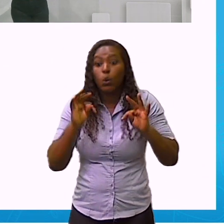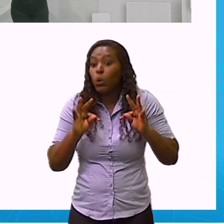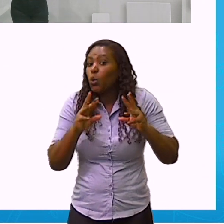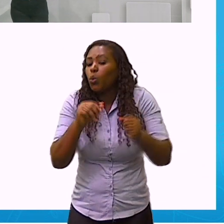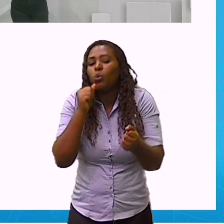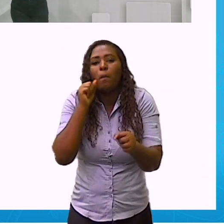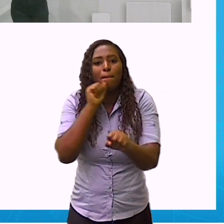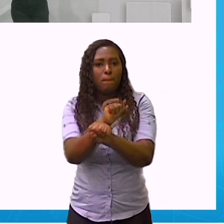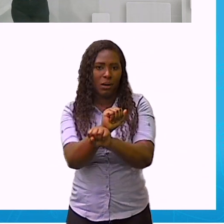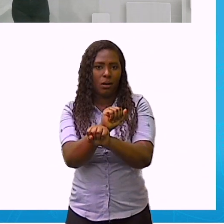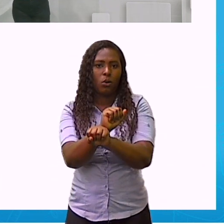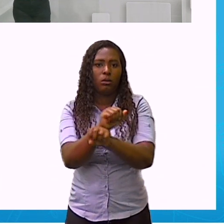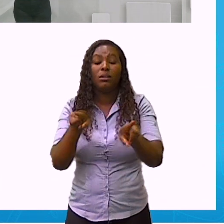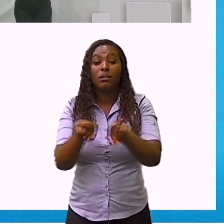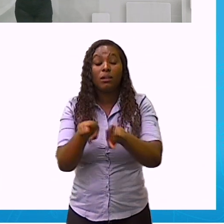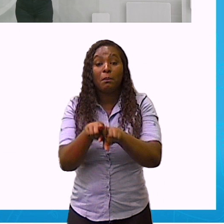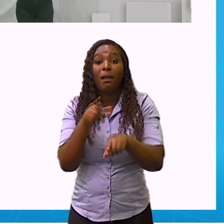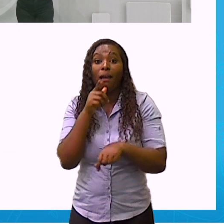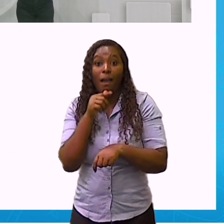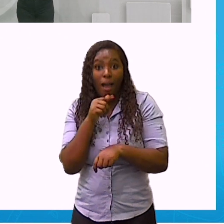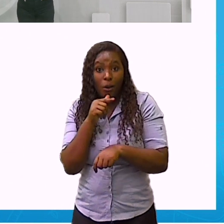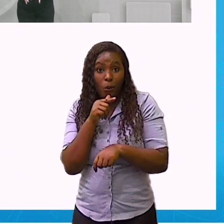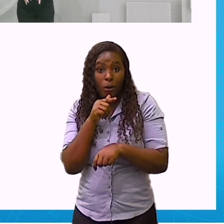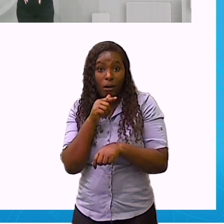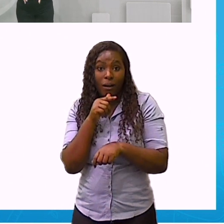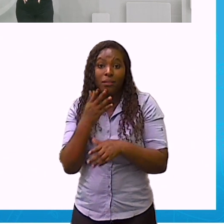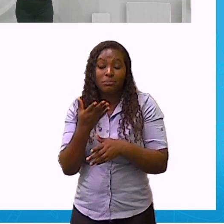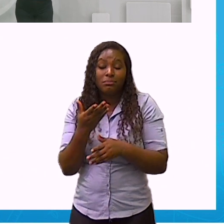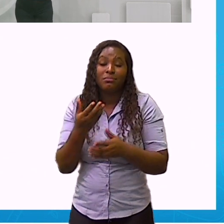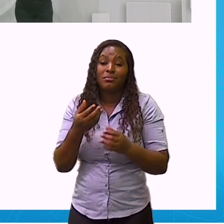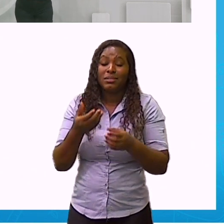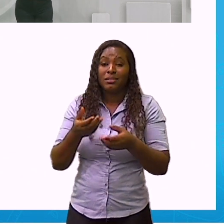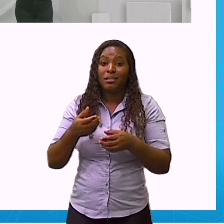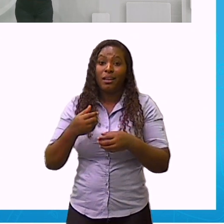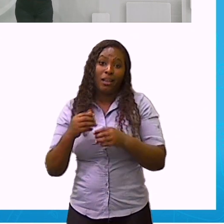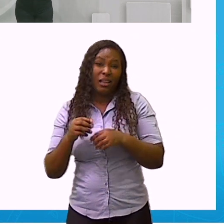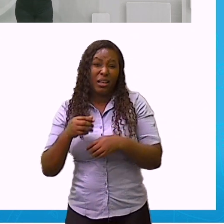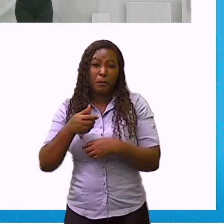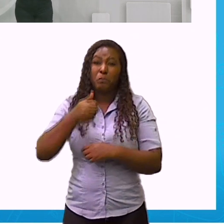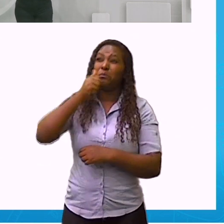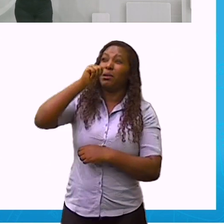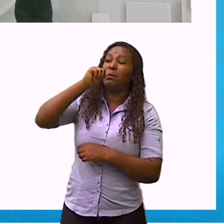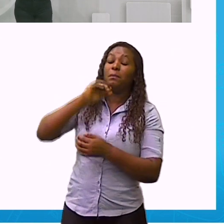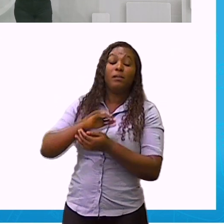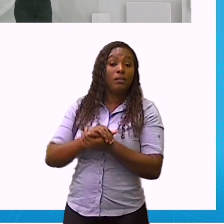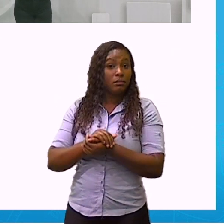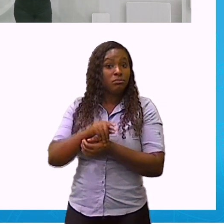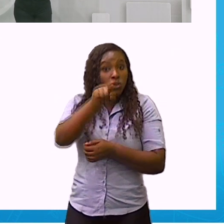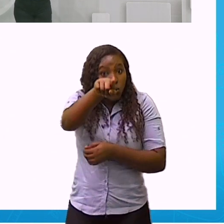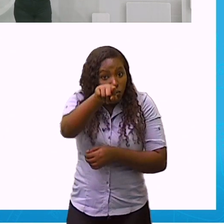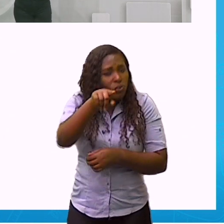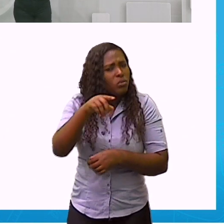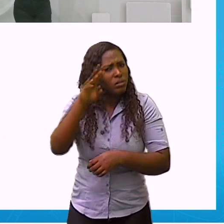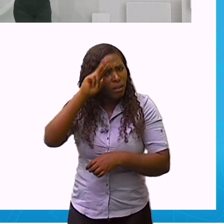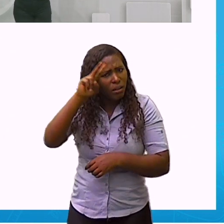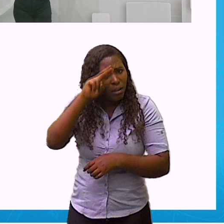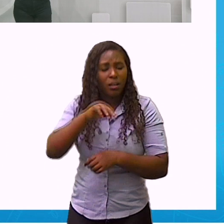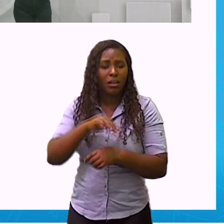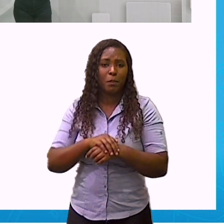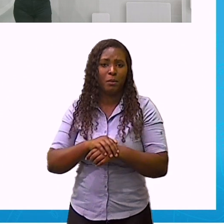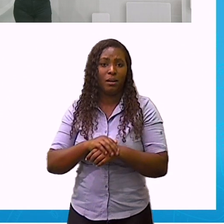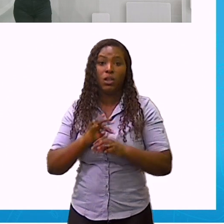quanto ou até mais a nossa cidade. Nós, moradores, lembramos tudo aquilo que